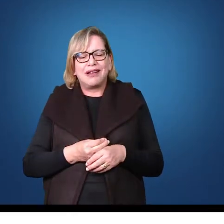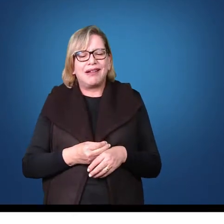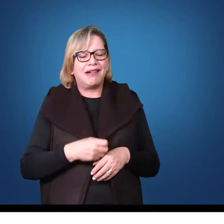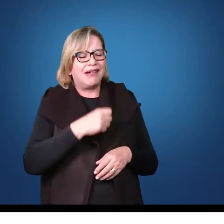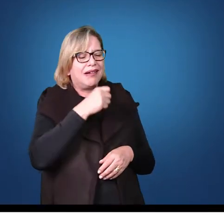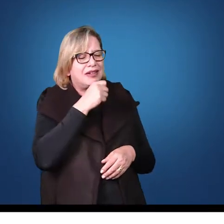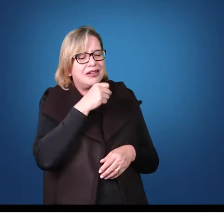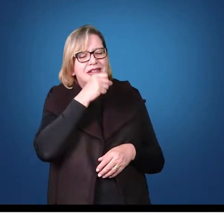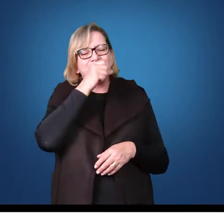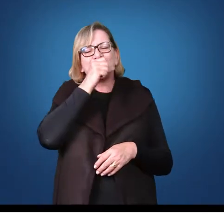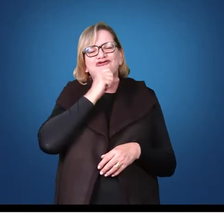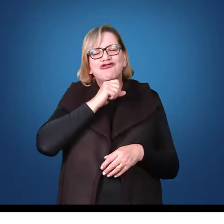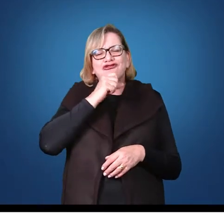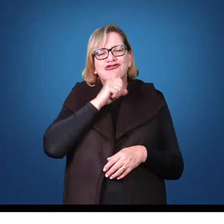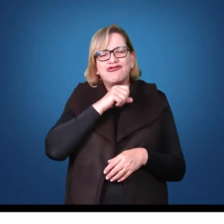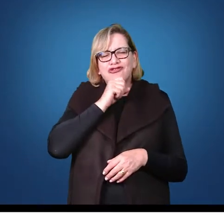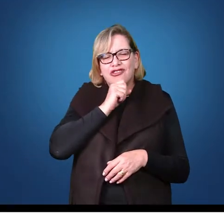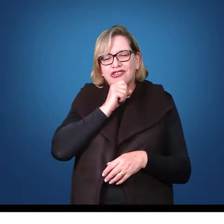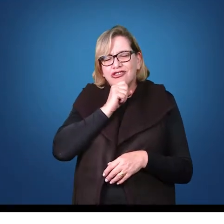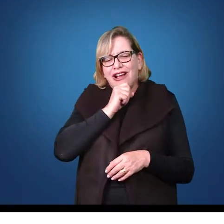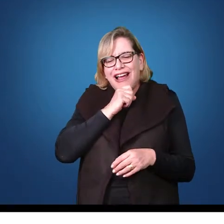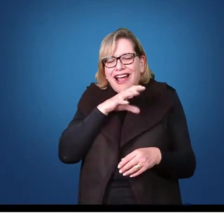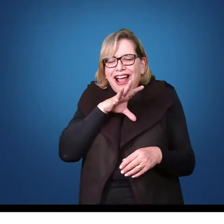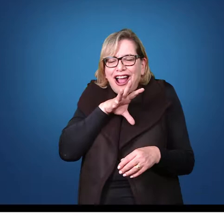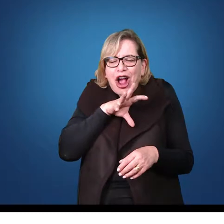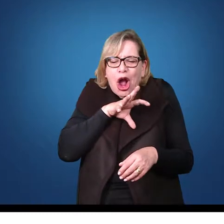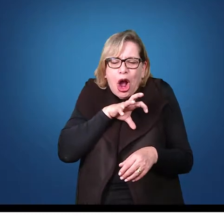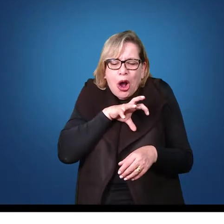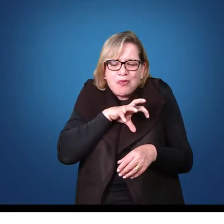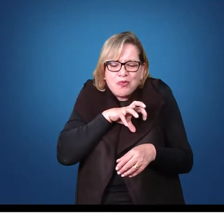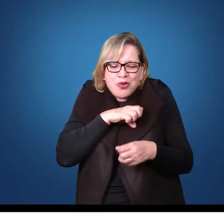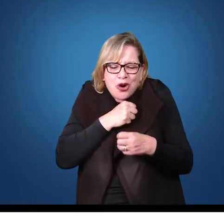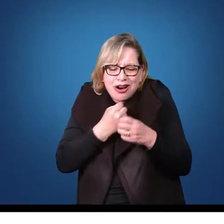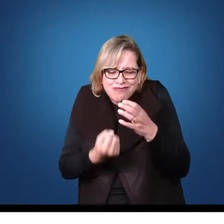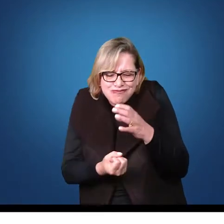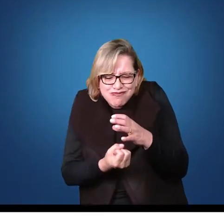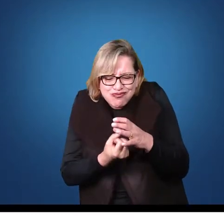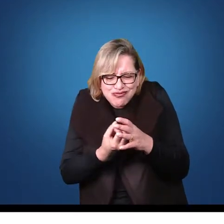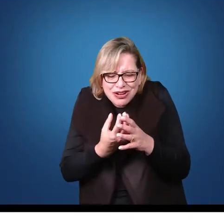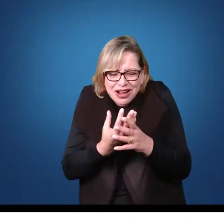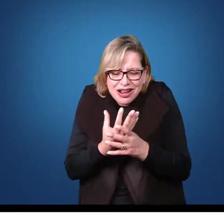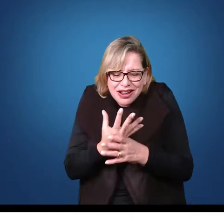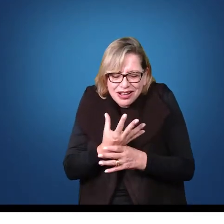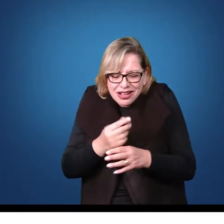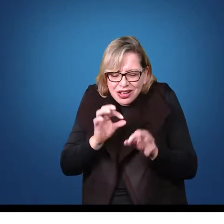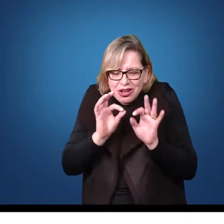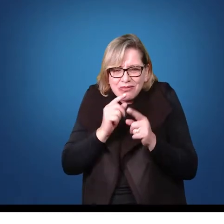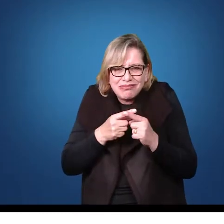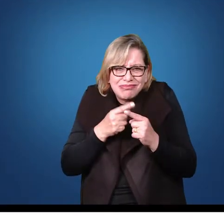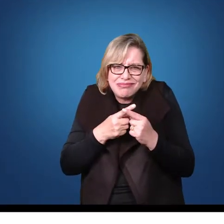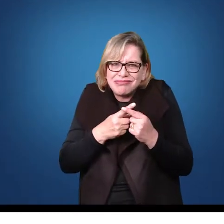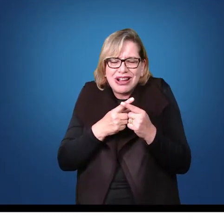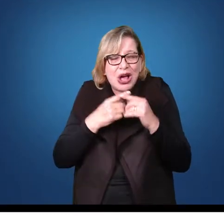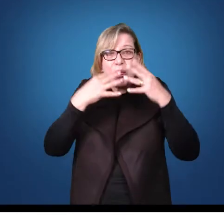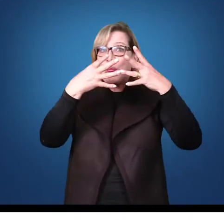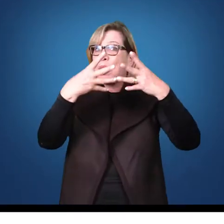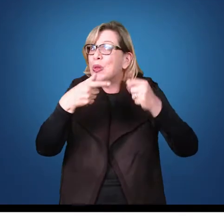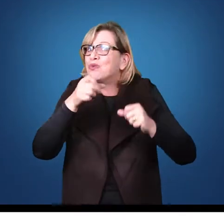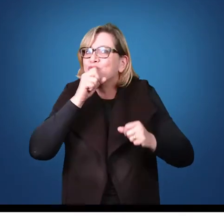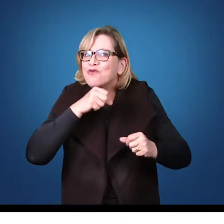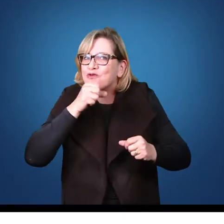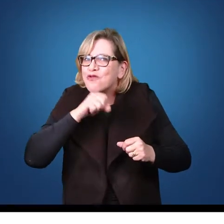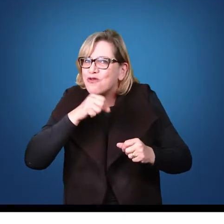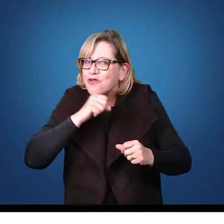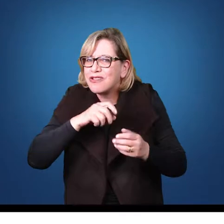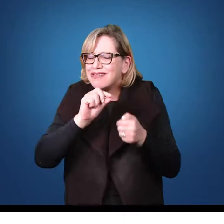vovô garrou amor por aquela plantinha, porque ele era assim. Tudo que ele fazia era